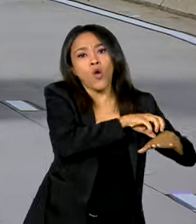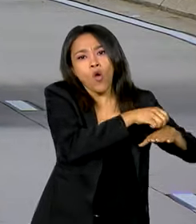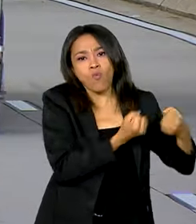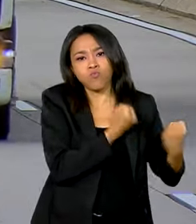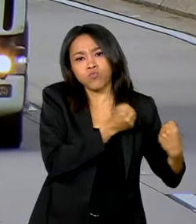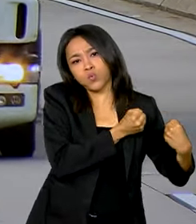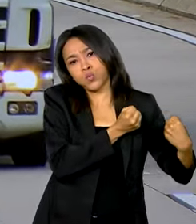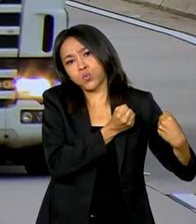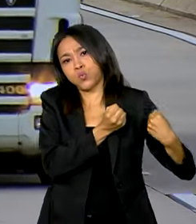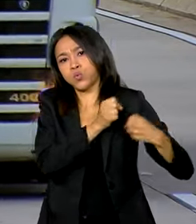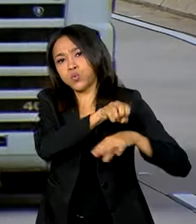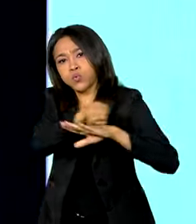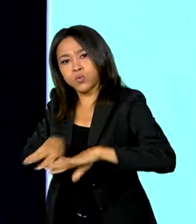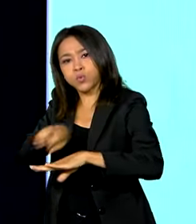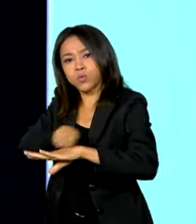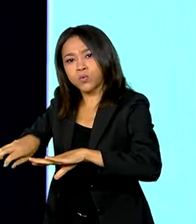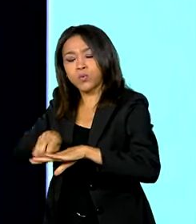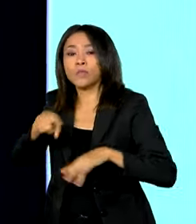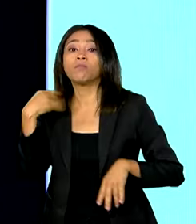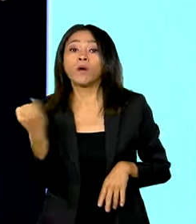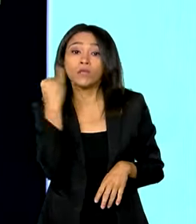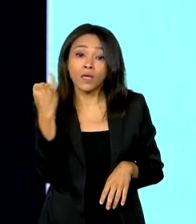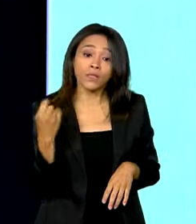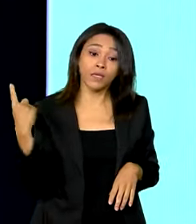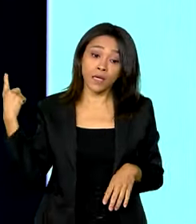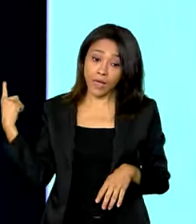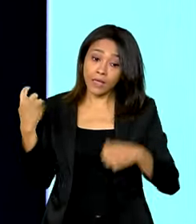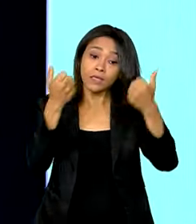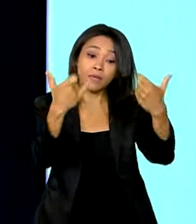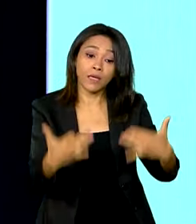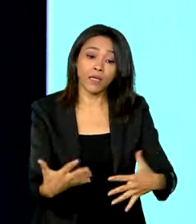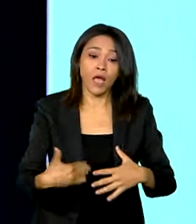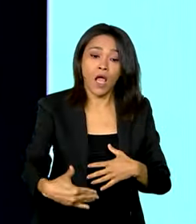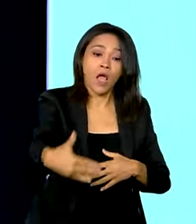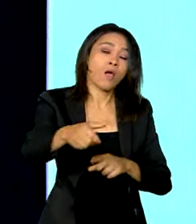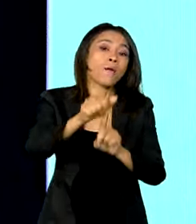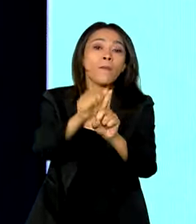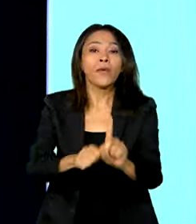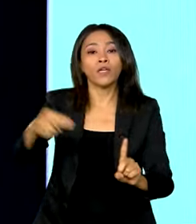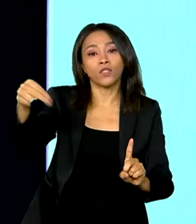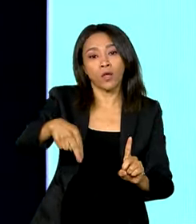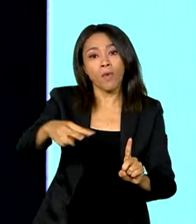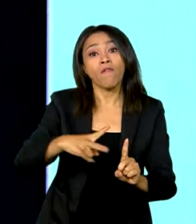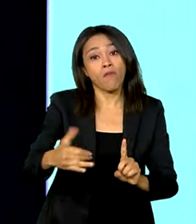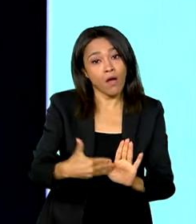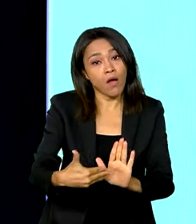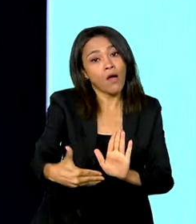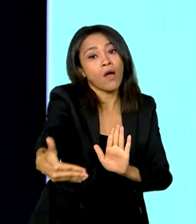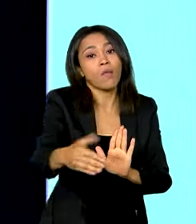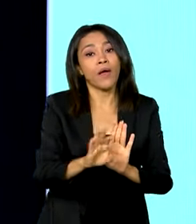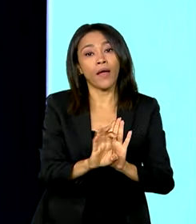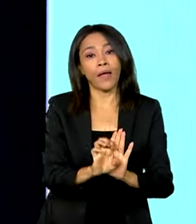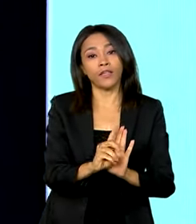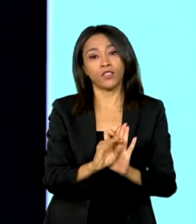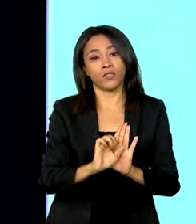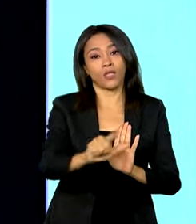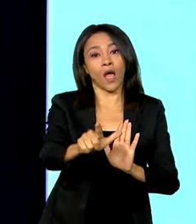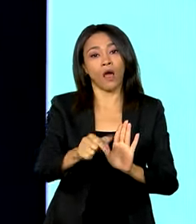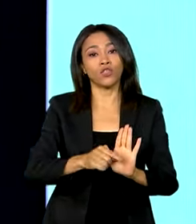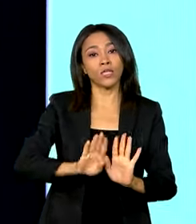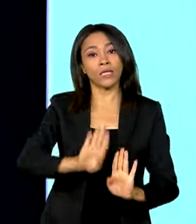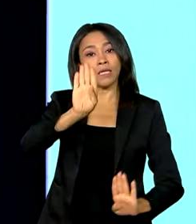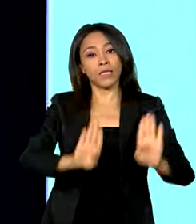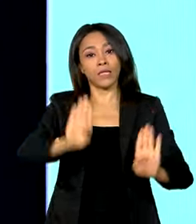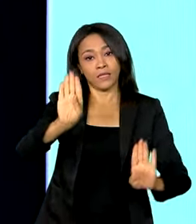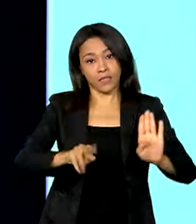escoamento da produção do estado. No mês de novembro agora, vamos publicar o edital de licitação das obras para concluir